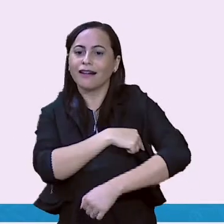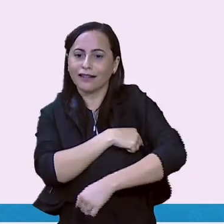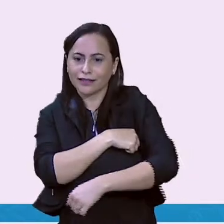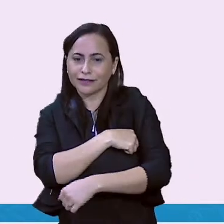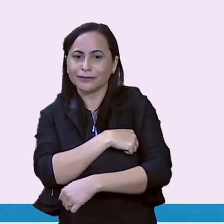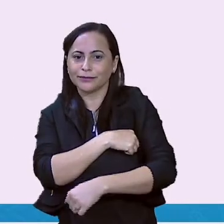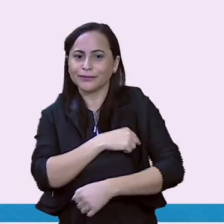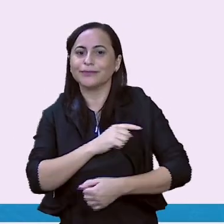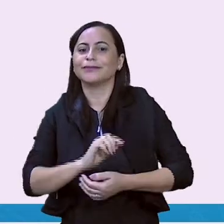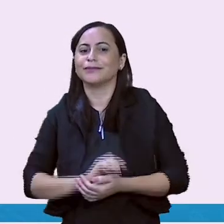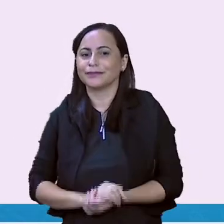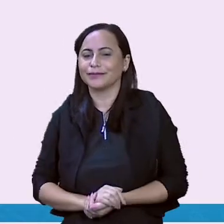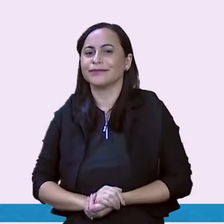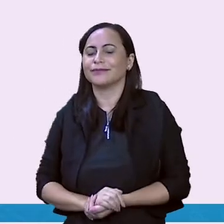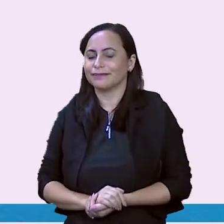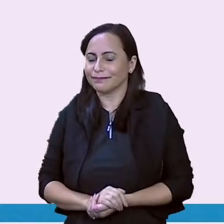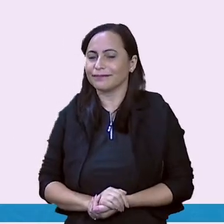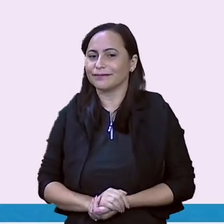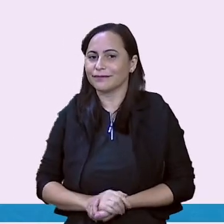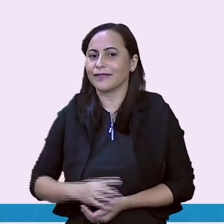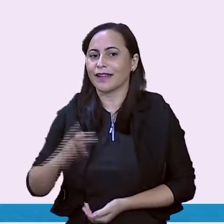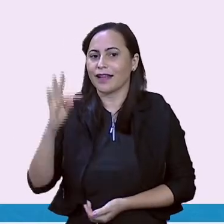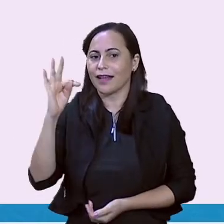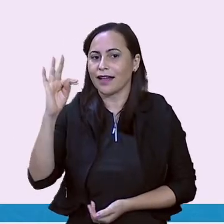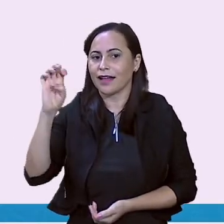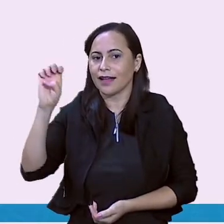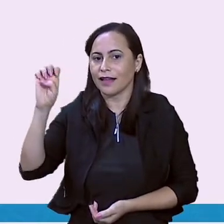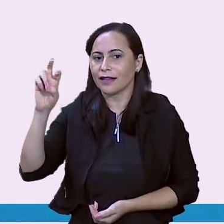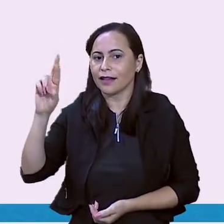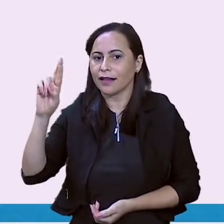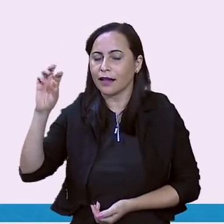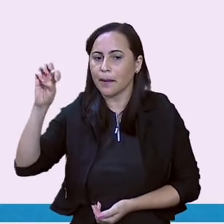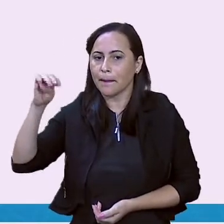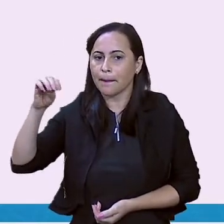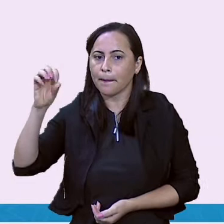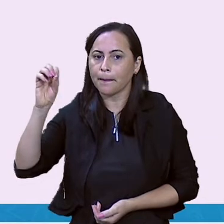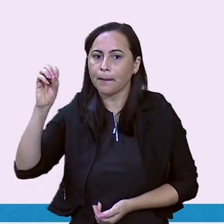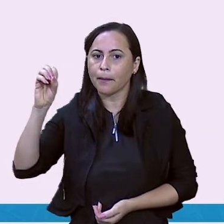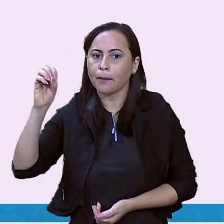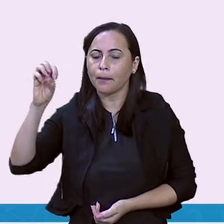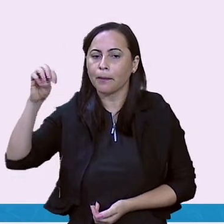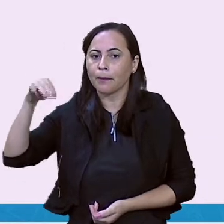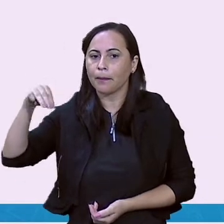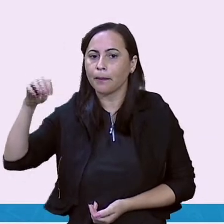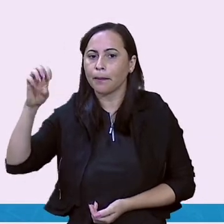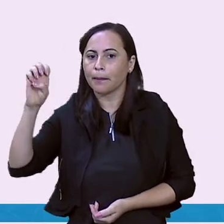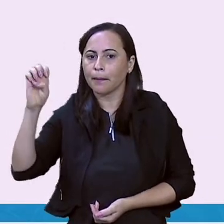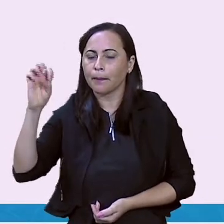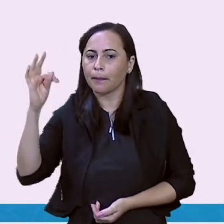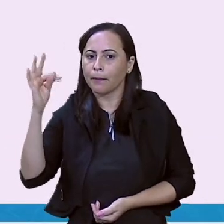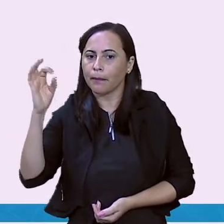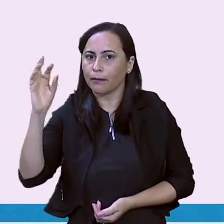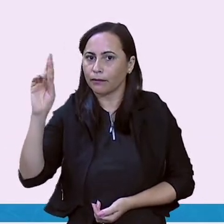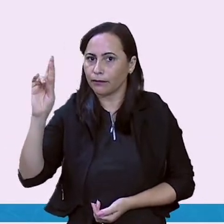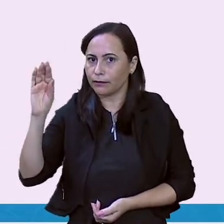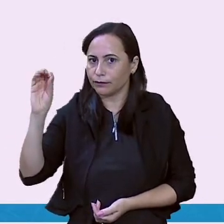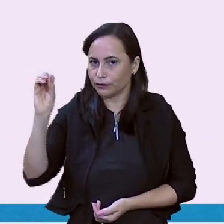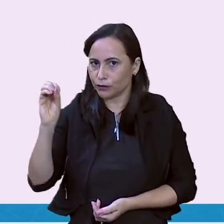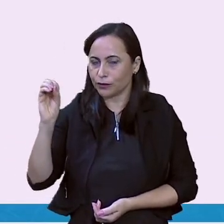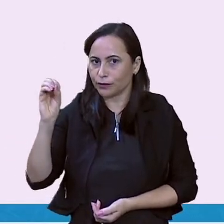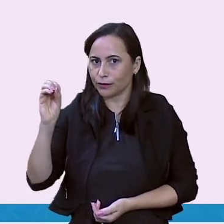medir aquele lá que a gente põe debaixo do braço e ele apita para saber a sua temperatura. Se você tiver numa